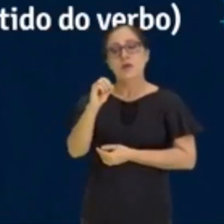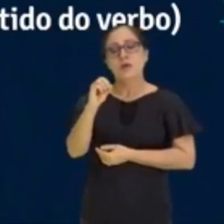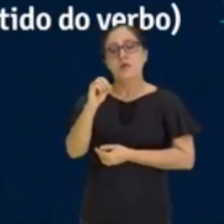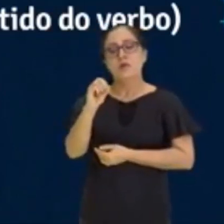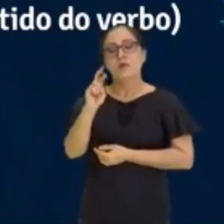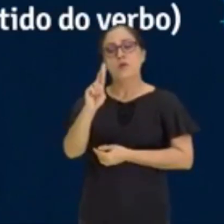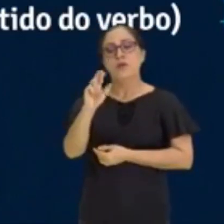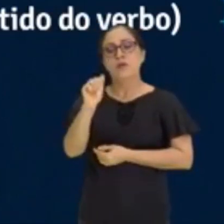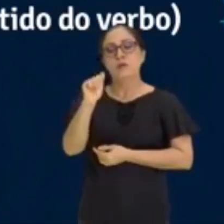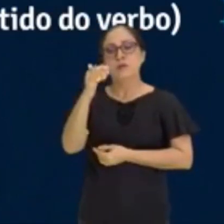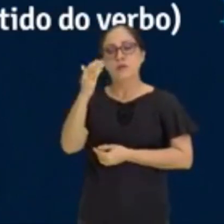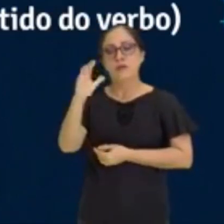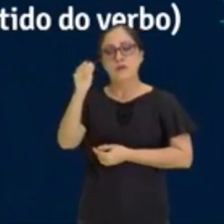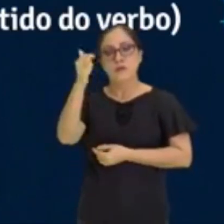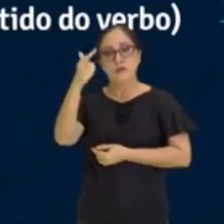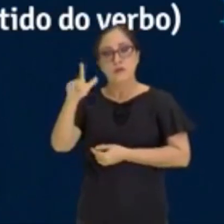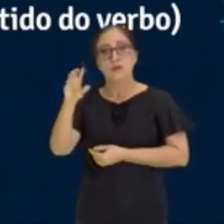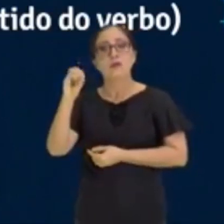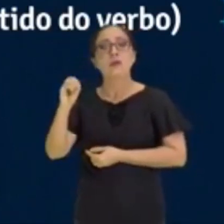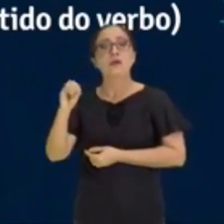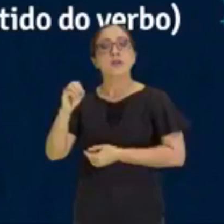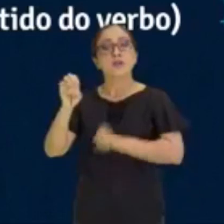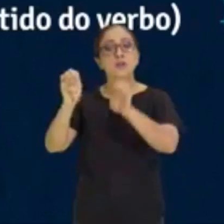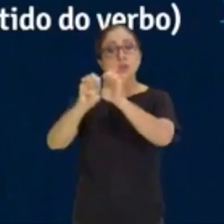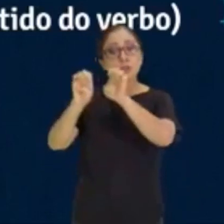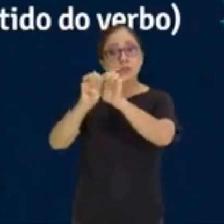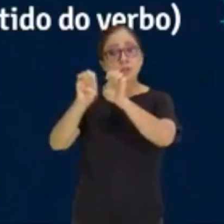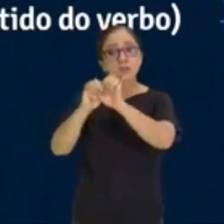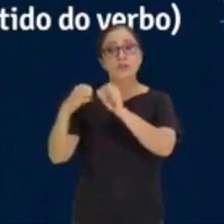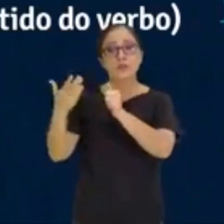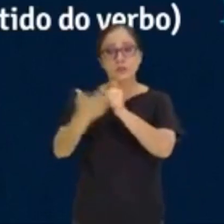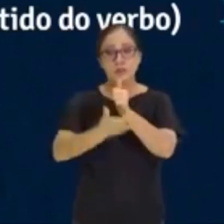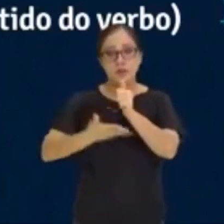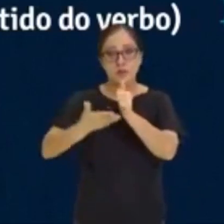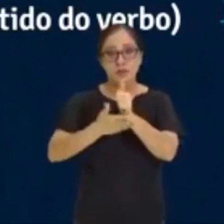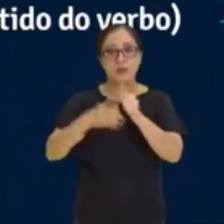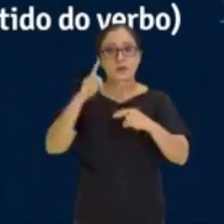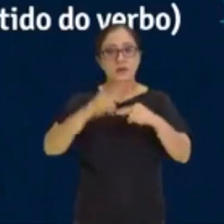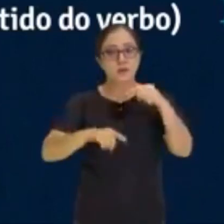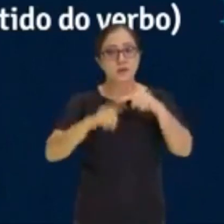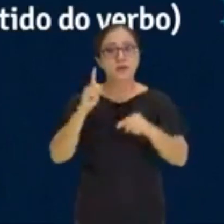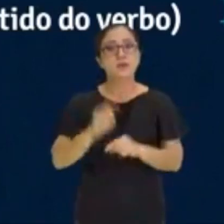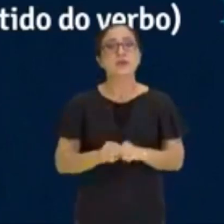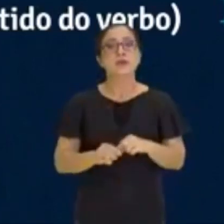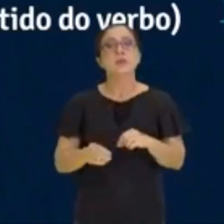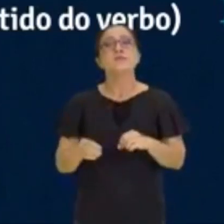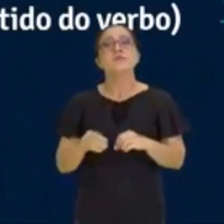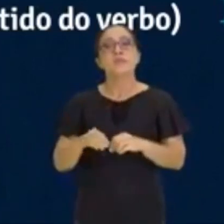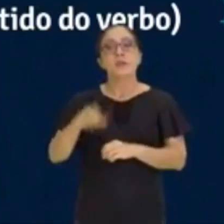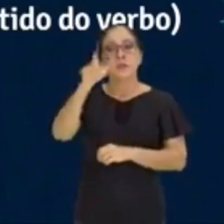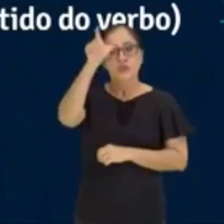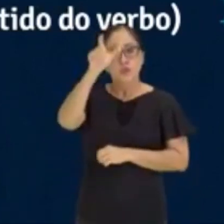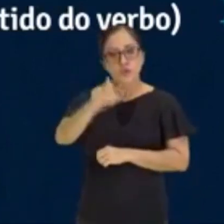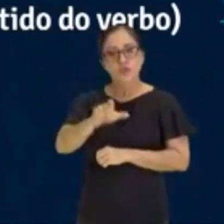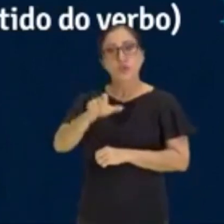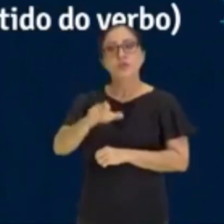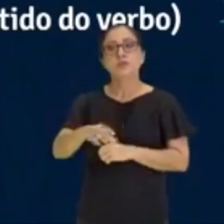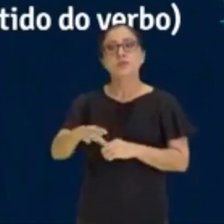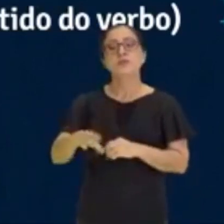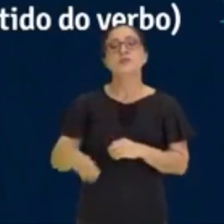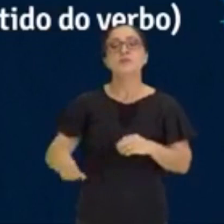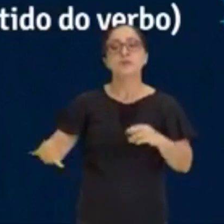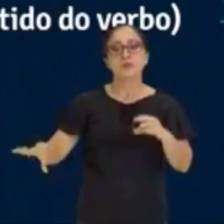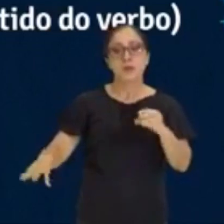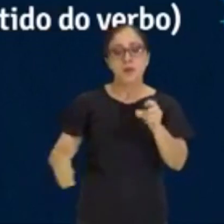uma estrutura básica, com alguns elementos, a saber, sujeito, predicado e